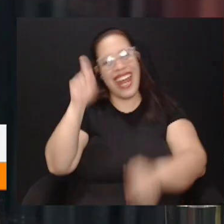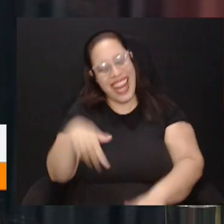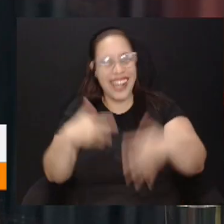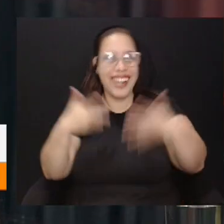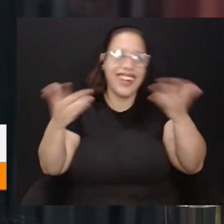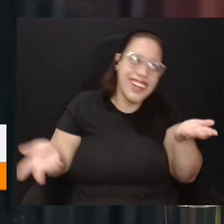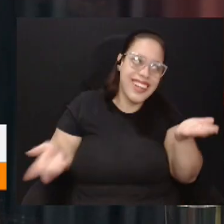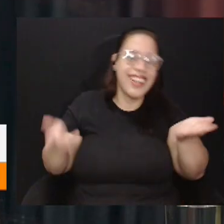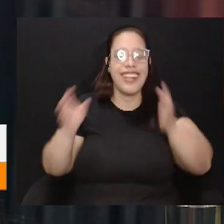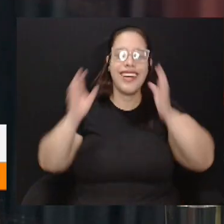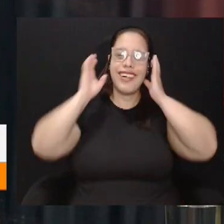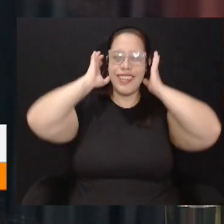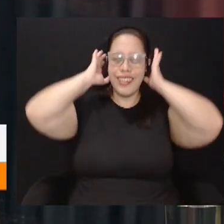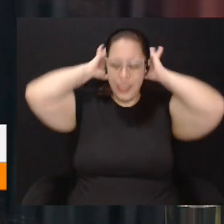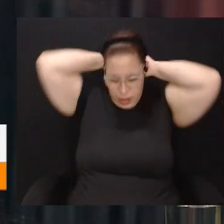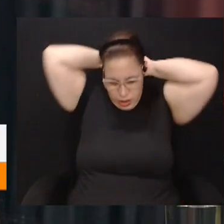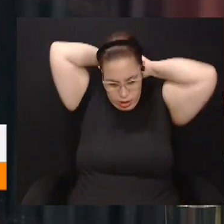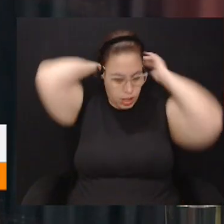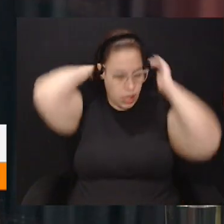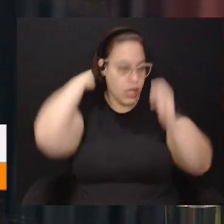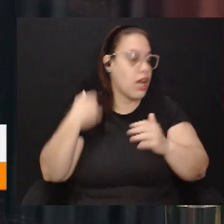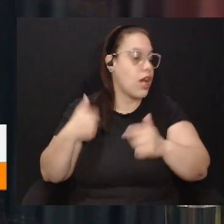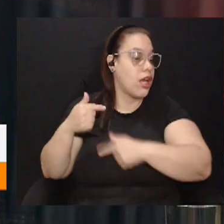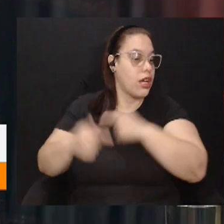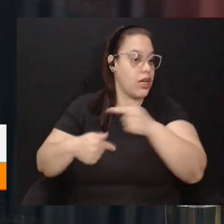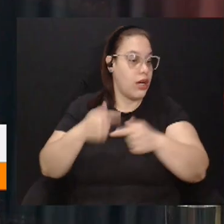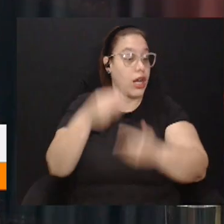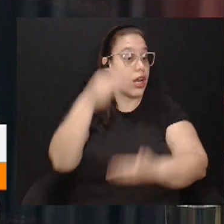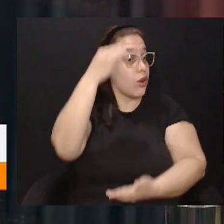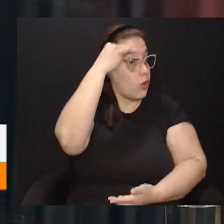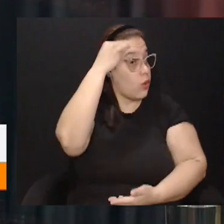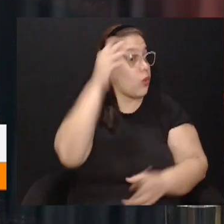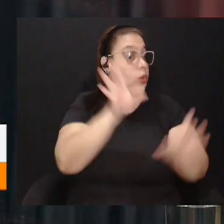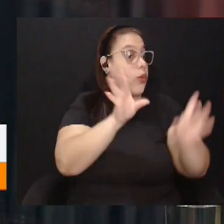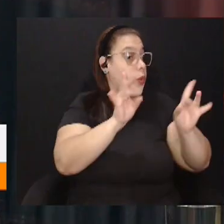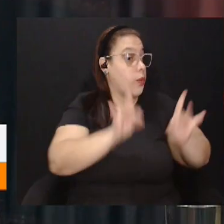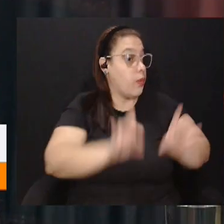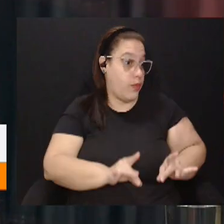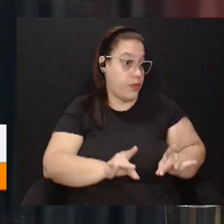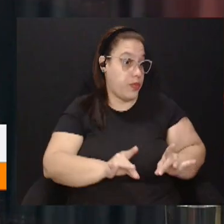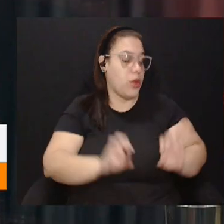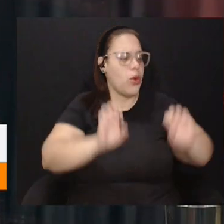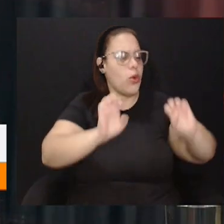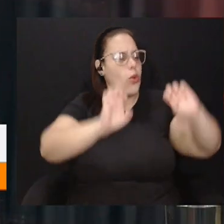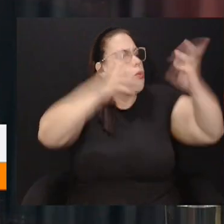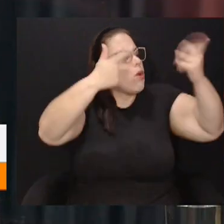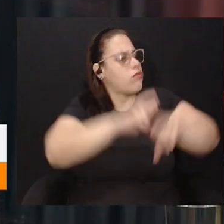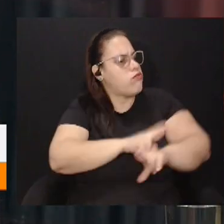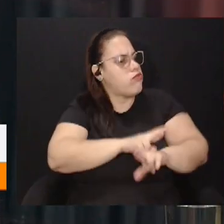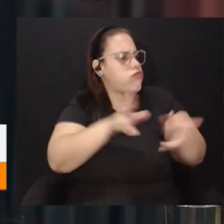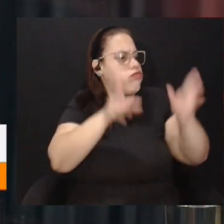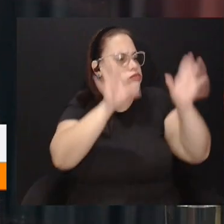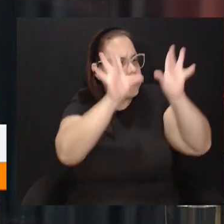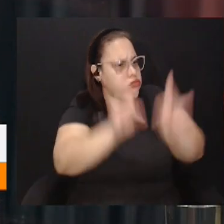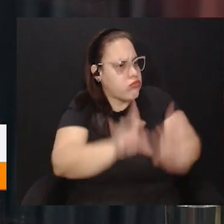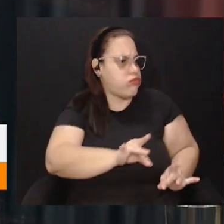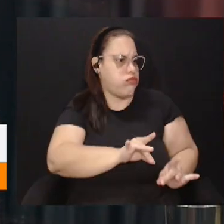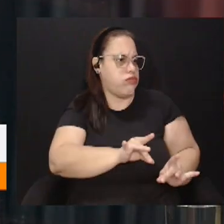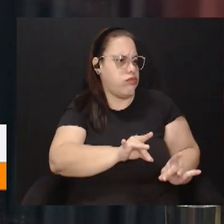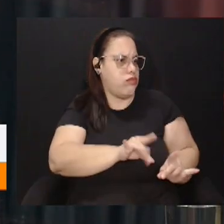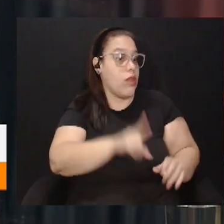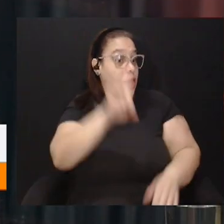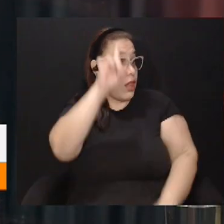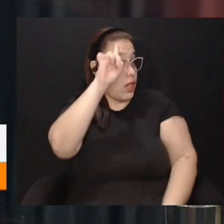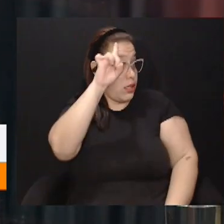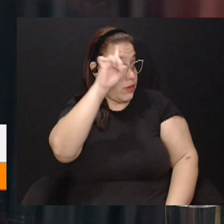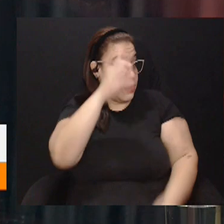cada geração tem a sua memória específica, comemora de uma maneira específica datas, né, como